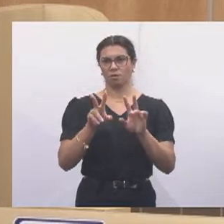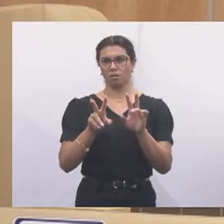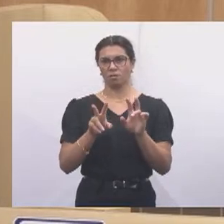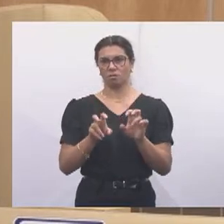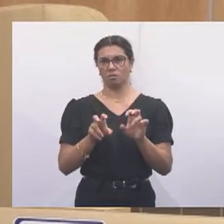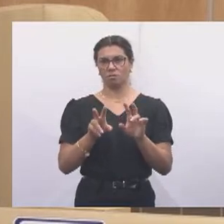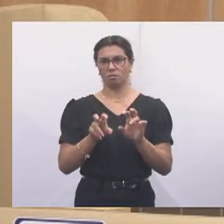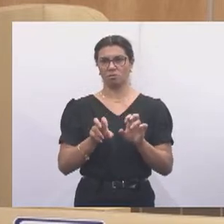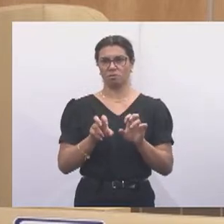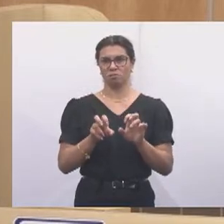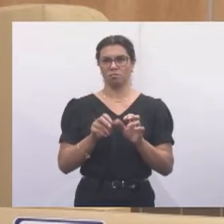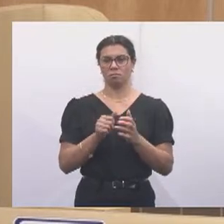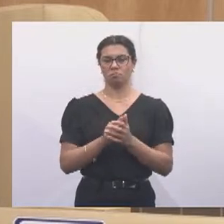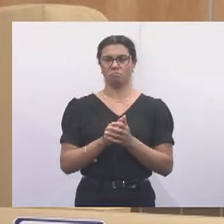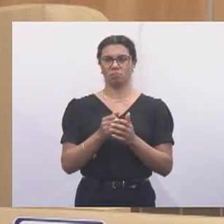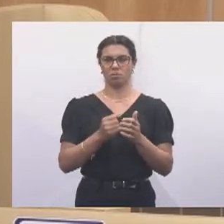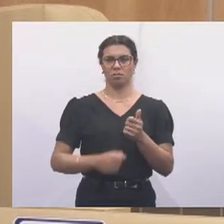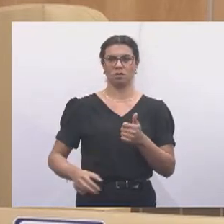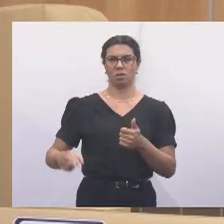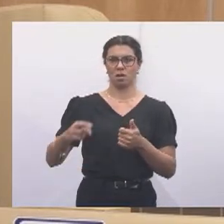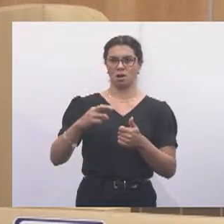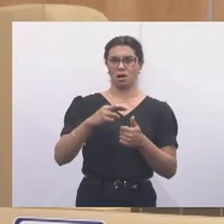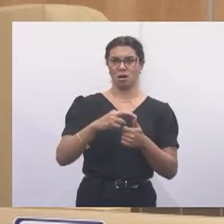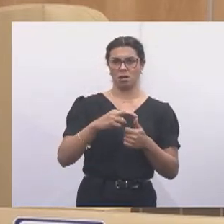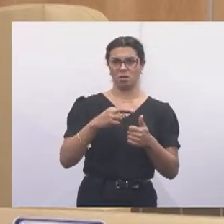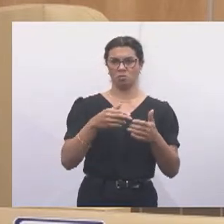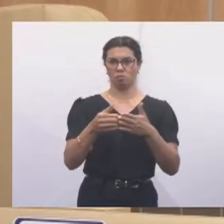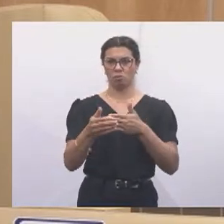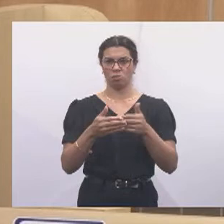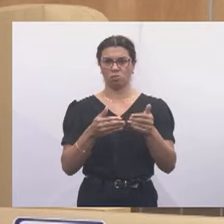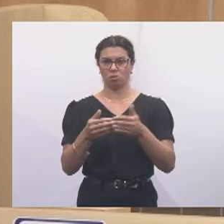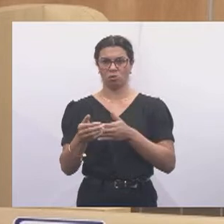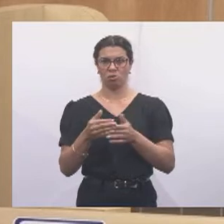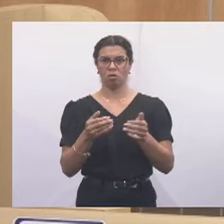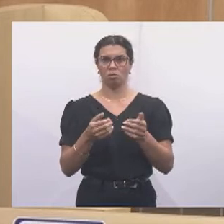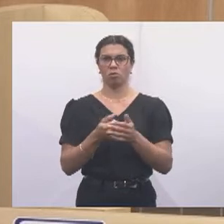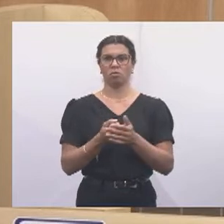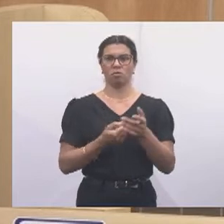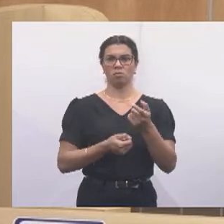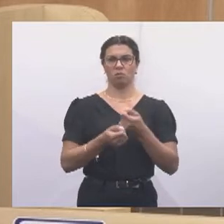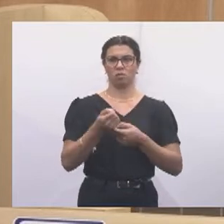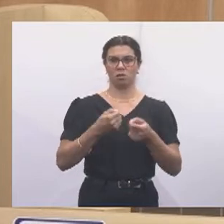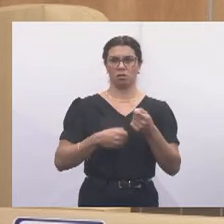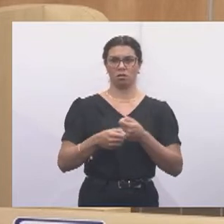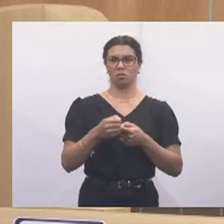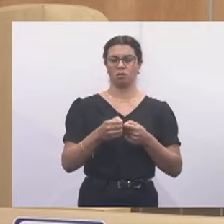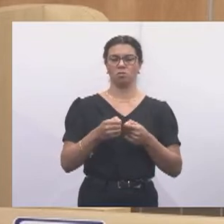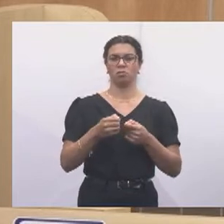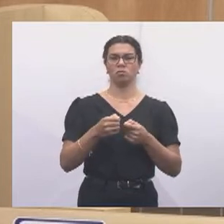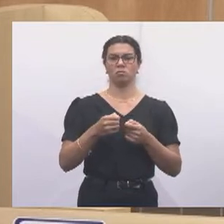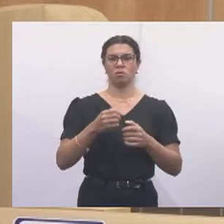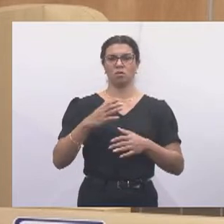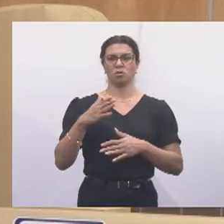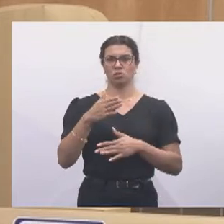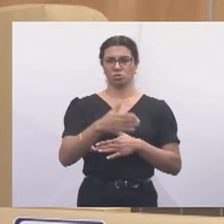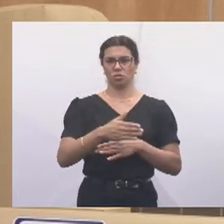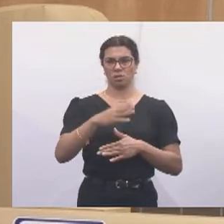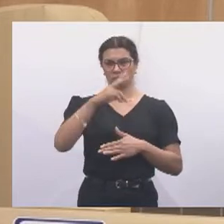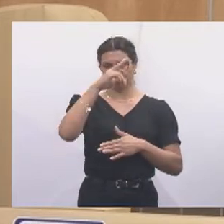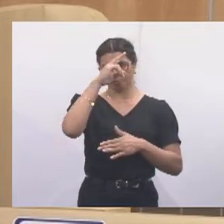exercício simultâneo de qualquer cargo, emprego ou função na administração direta e indireta municipal, sem o